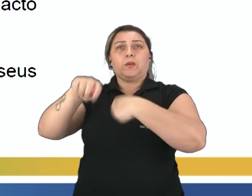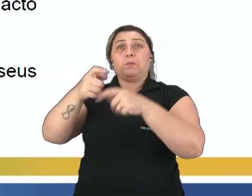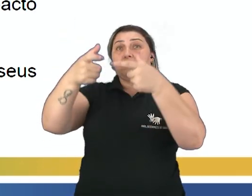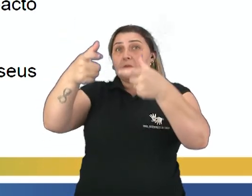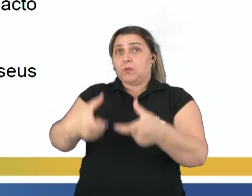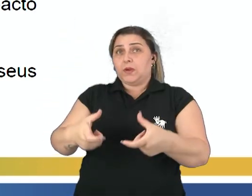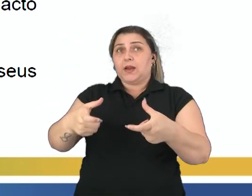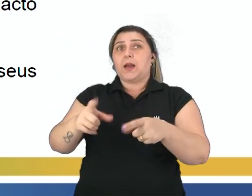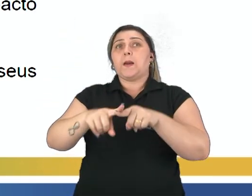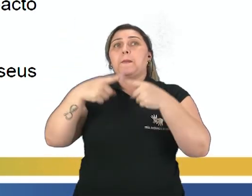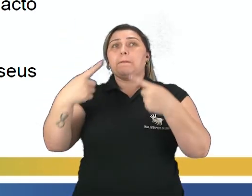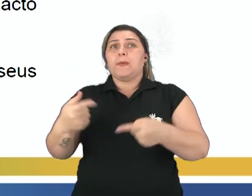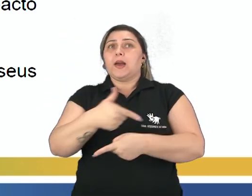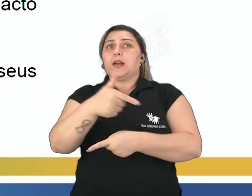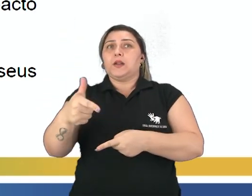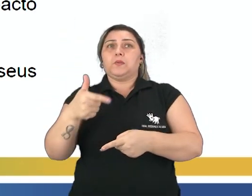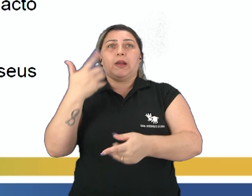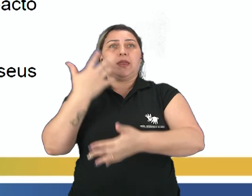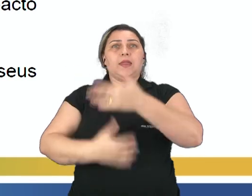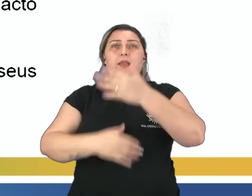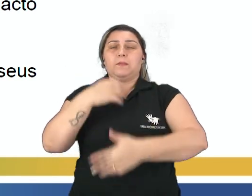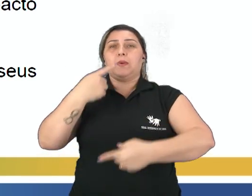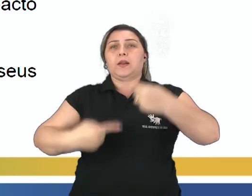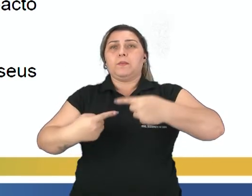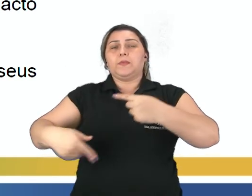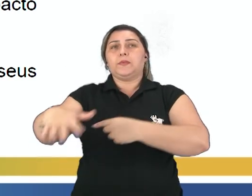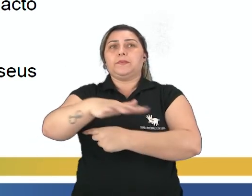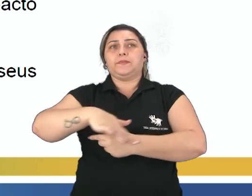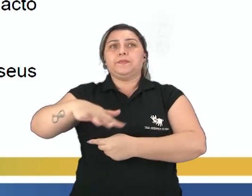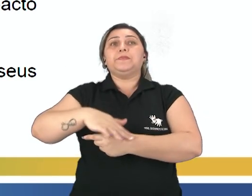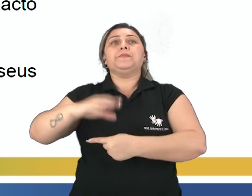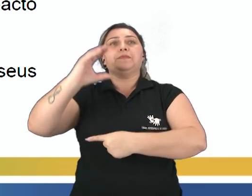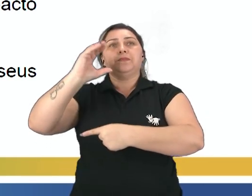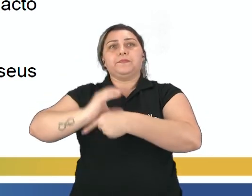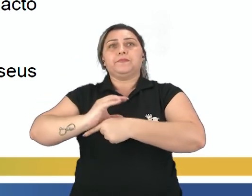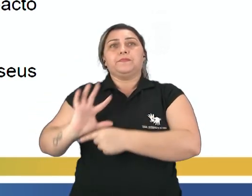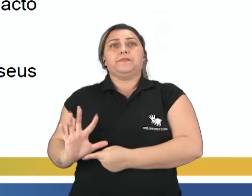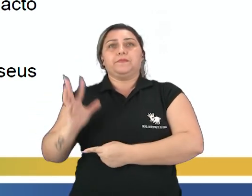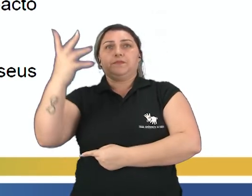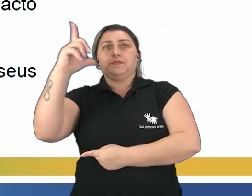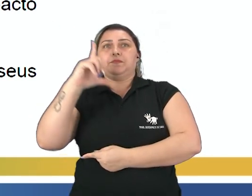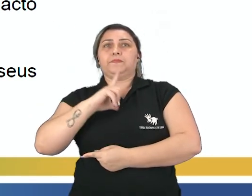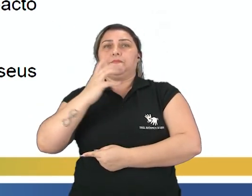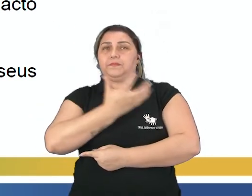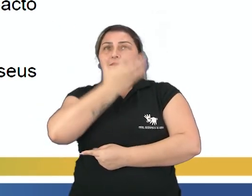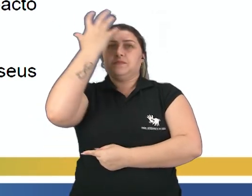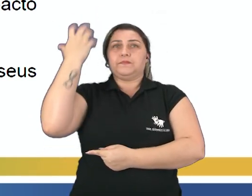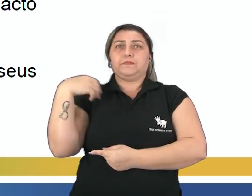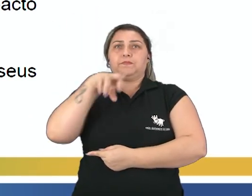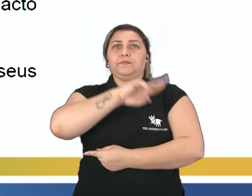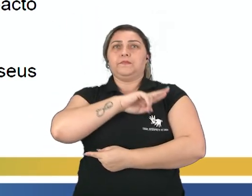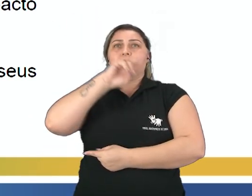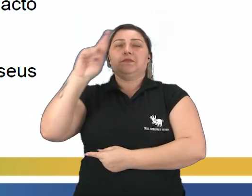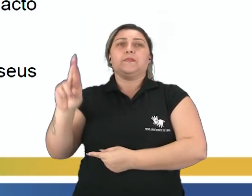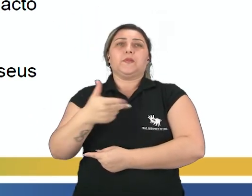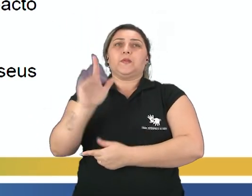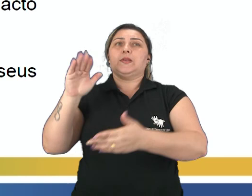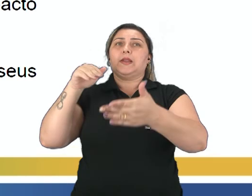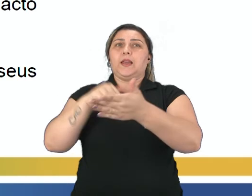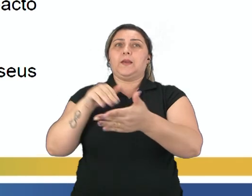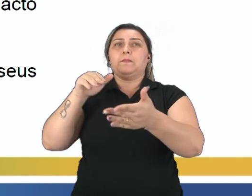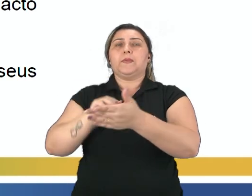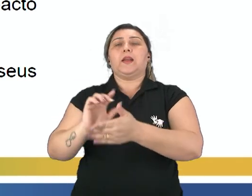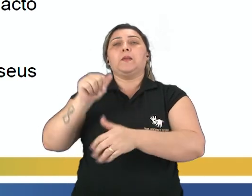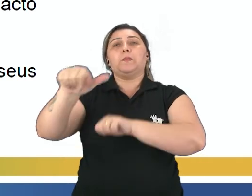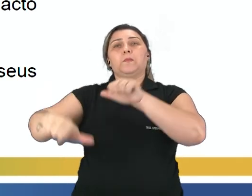tenha impacto econômico local, porém não interfira na política e no social. C. Que o acontecimento seja de caráter religioso,